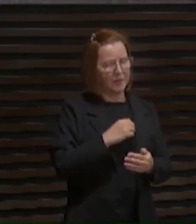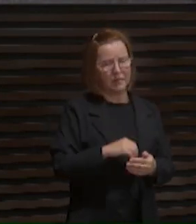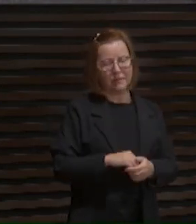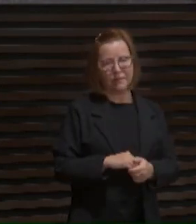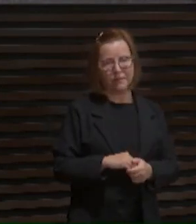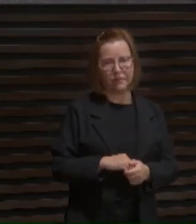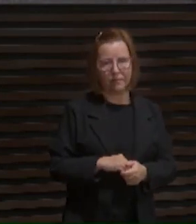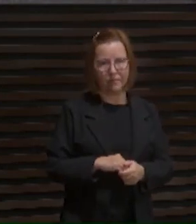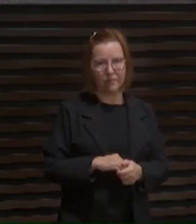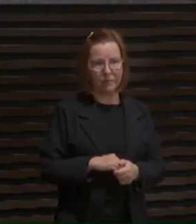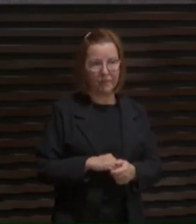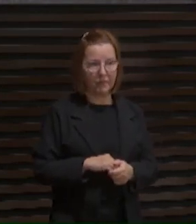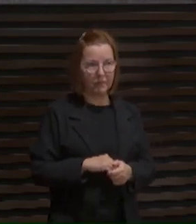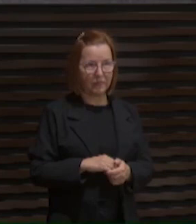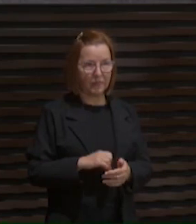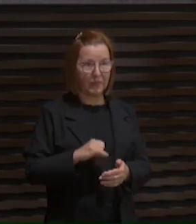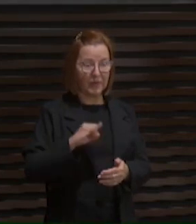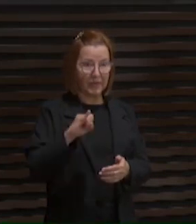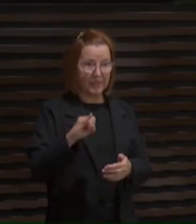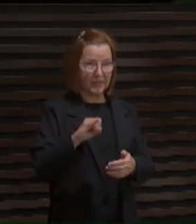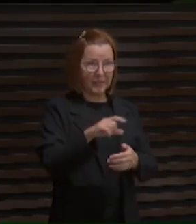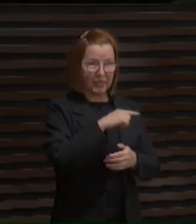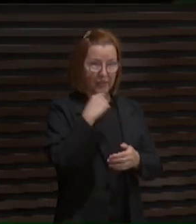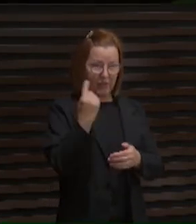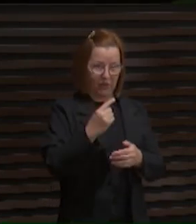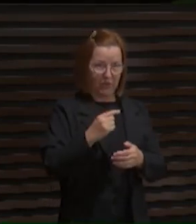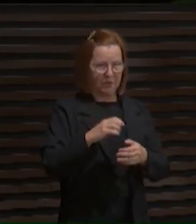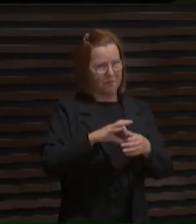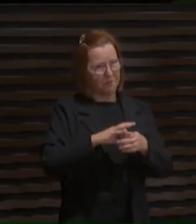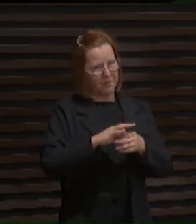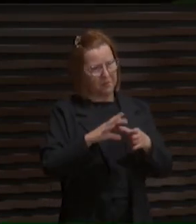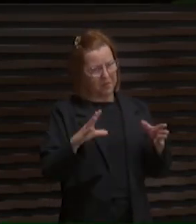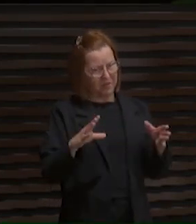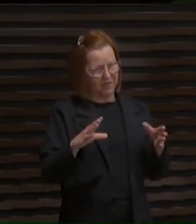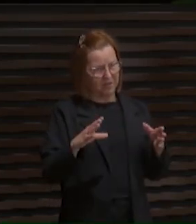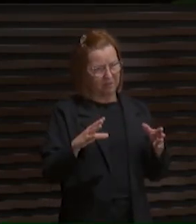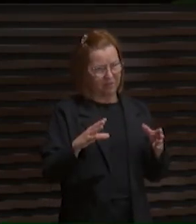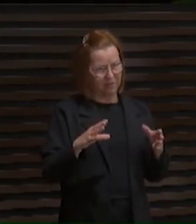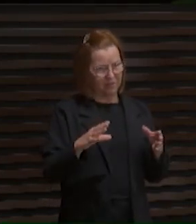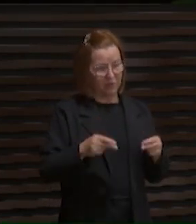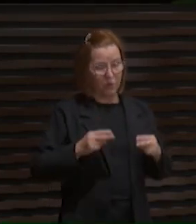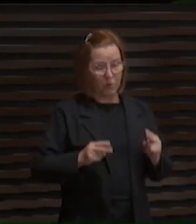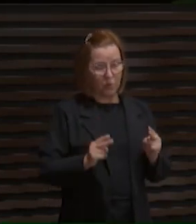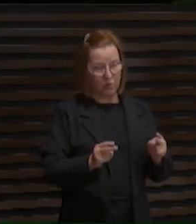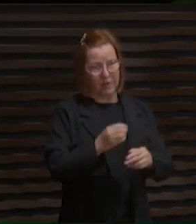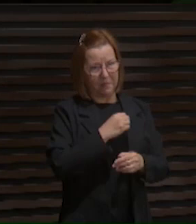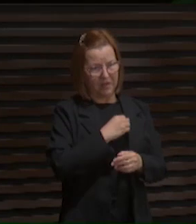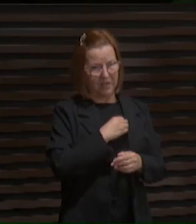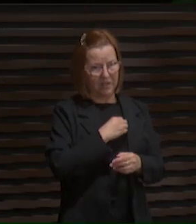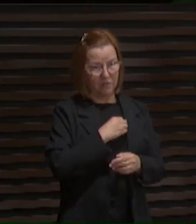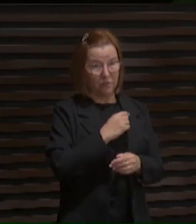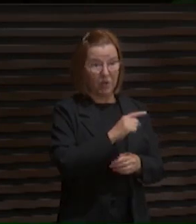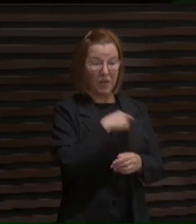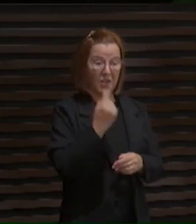Se nos permitirmos estar debaixo do reino do pecado, viveremos como um escravo, fazendo a vontade do seu